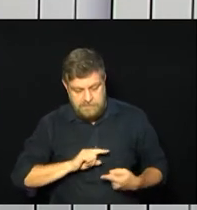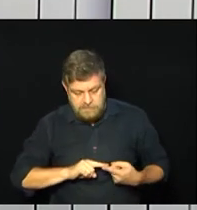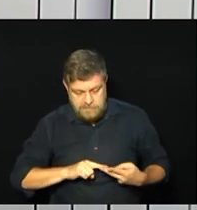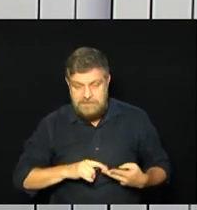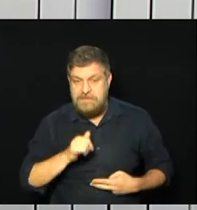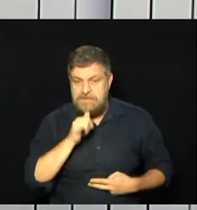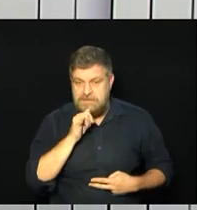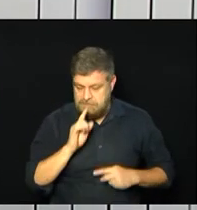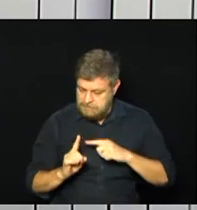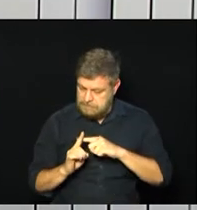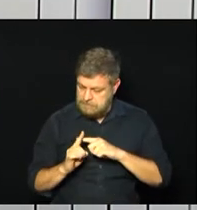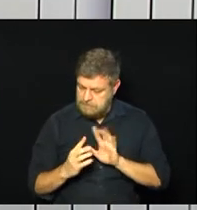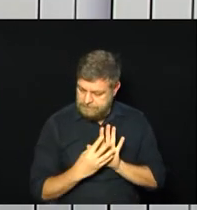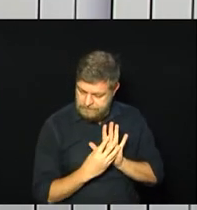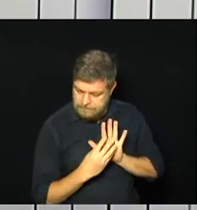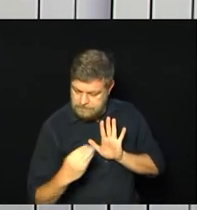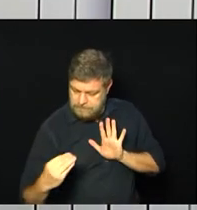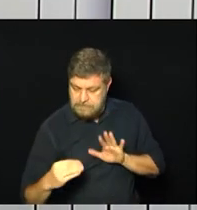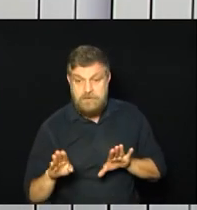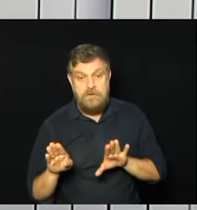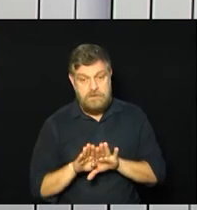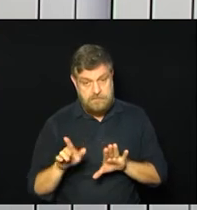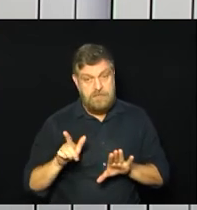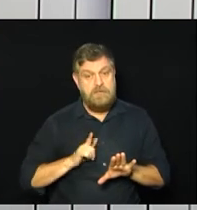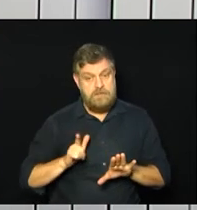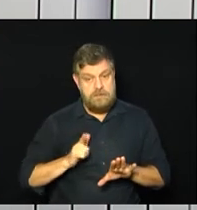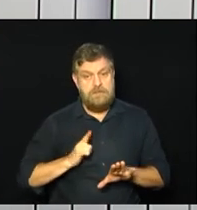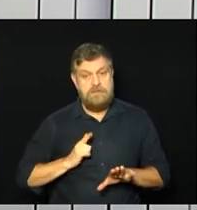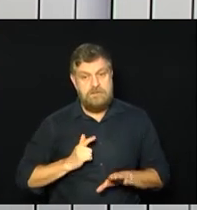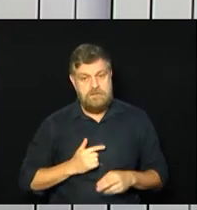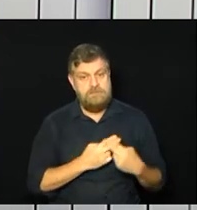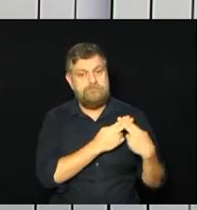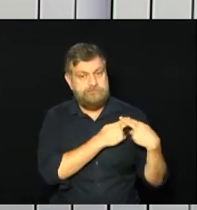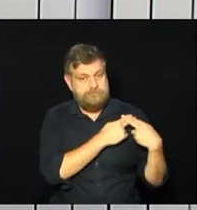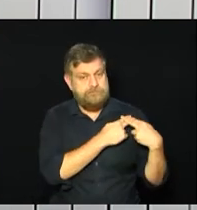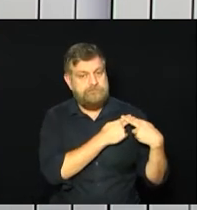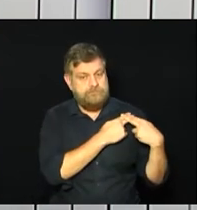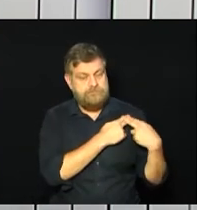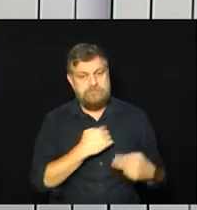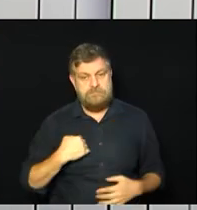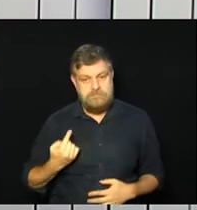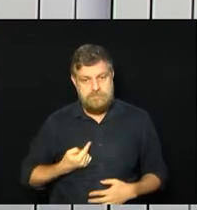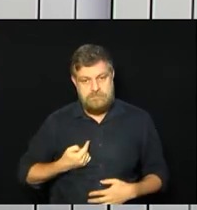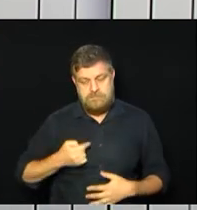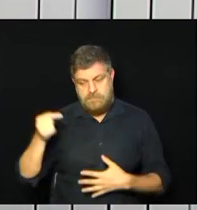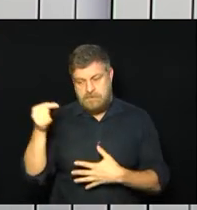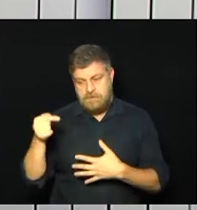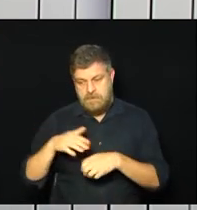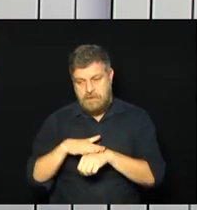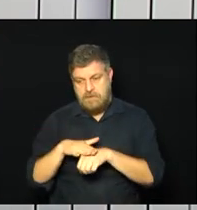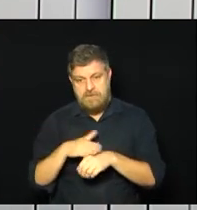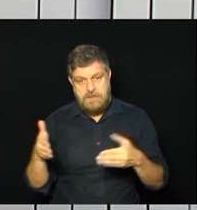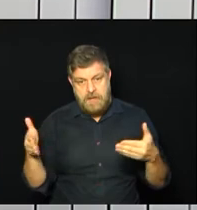exemplos positivos, ao mesmo tempo uma autoridade. Então, sobre estes assuntos, eu converso agora com